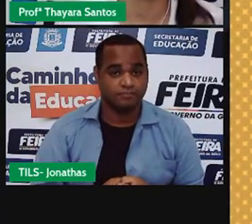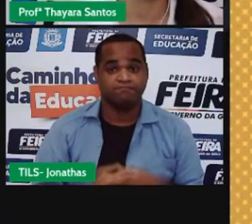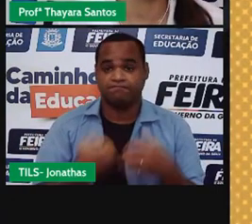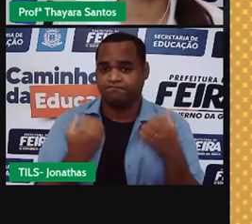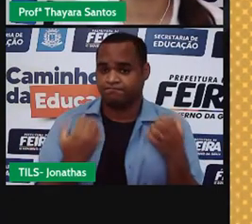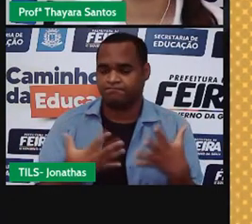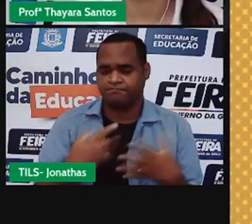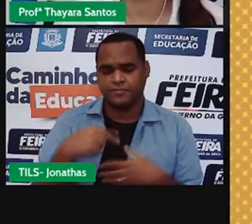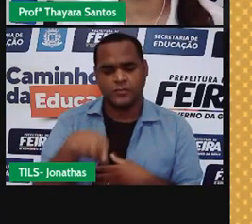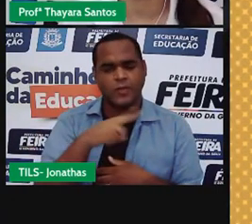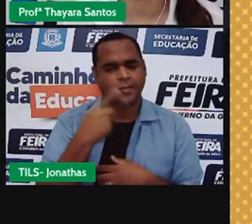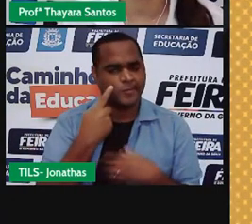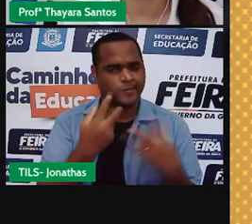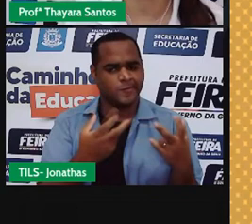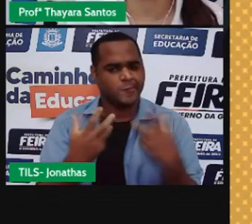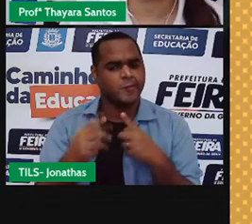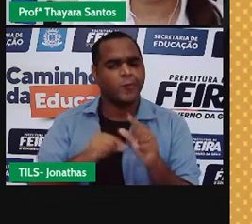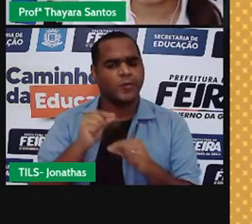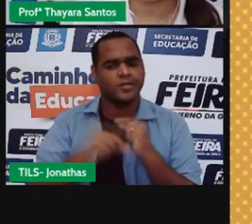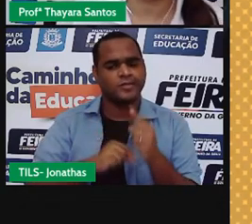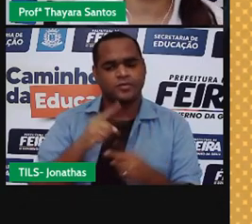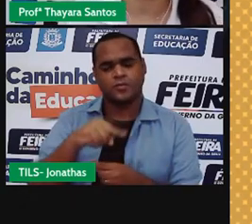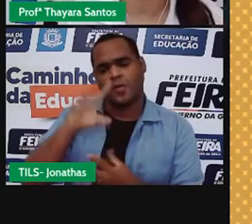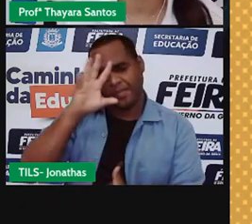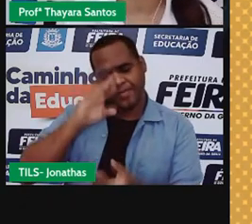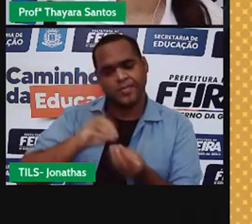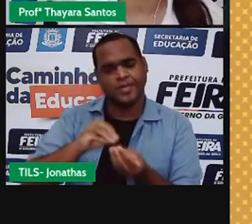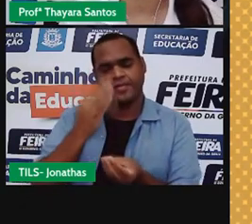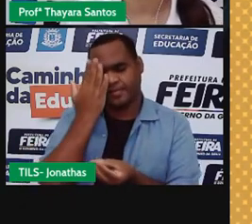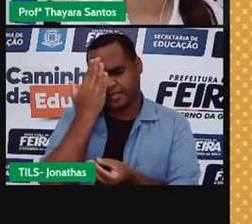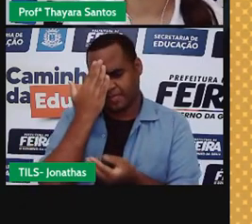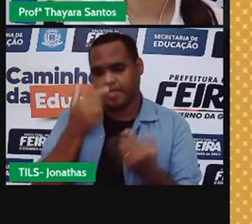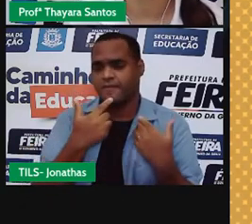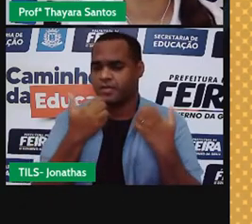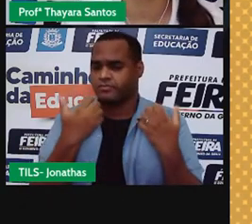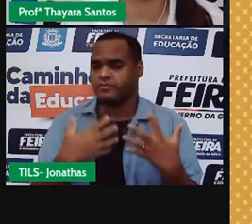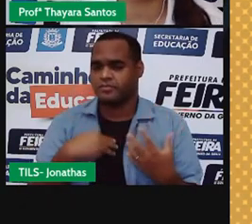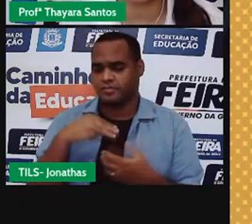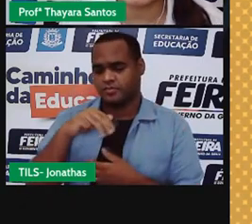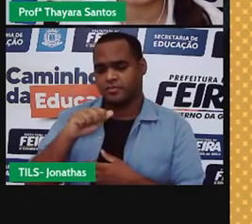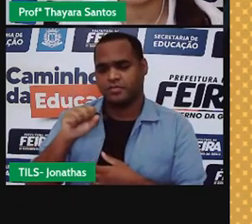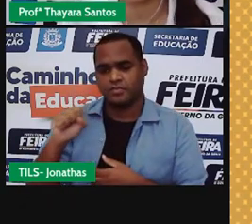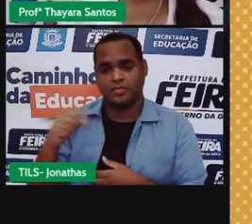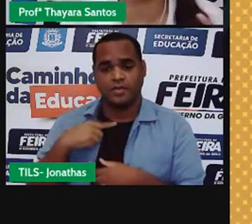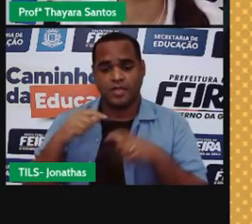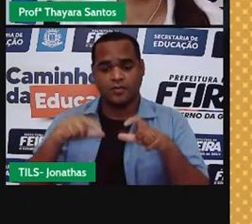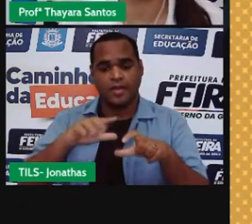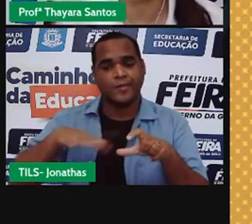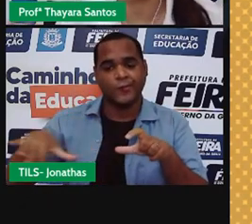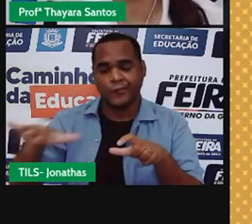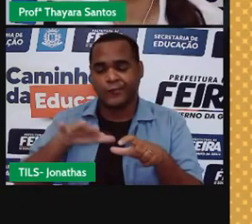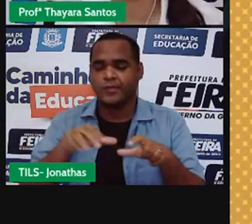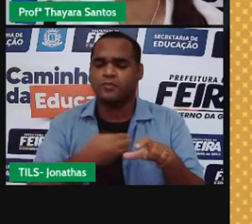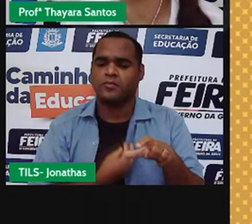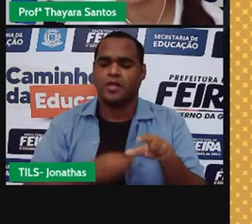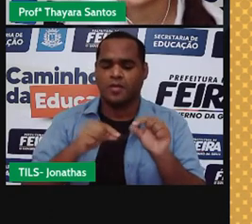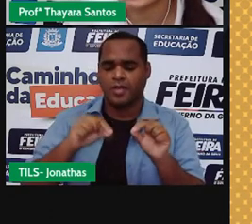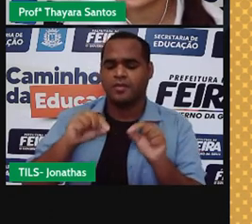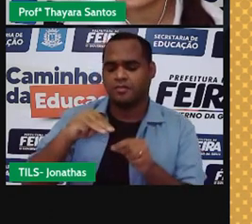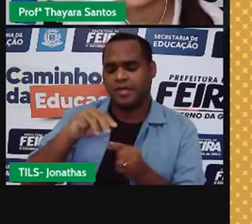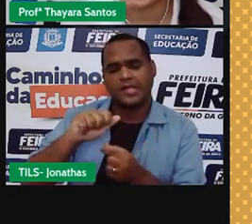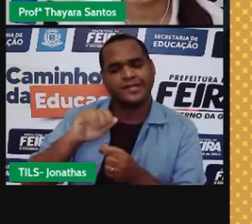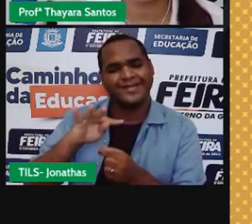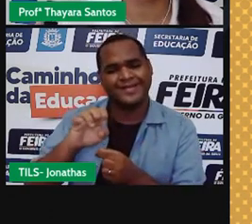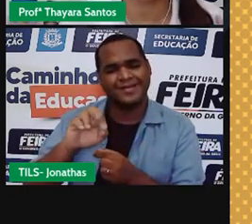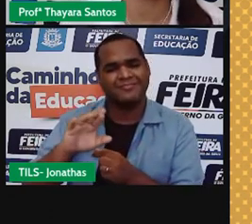E a gente viu, né? Ah, então já que a gente já sabe que matéria é tudo aquilo que possui massa e ocupa um lugar no espaço, vamos pensar então o que é matéria e o que não é